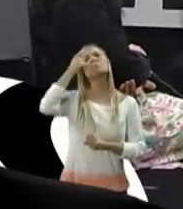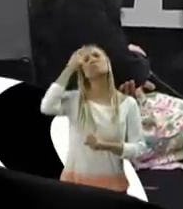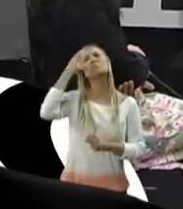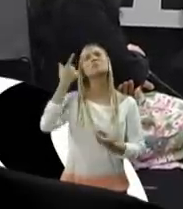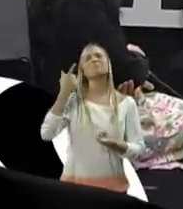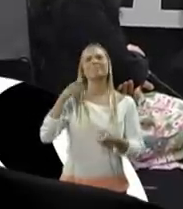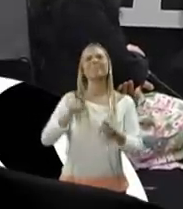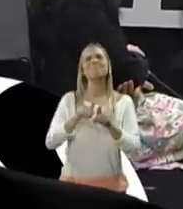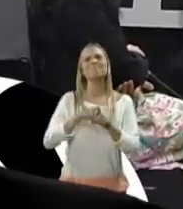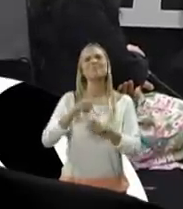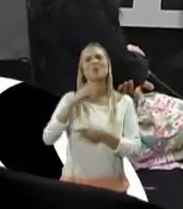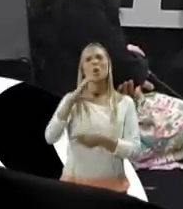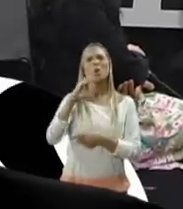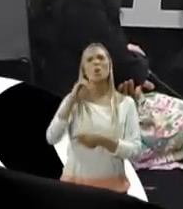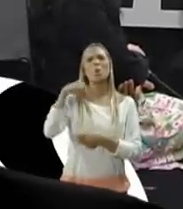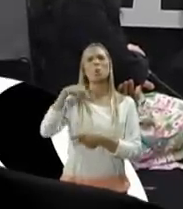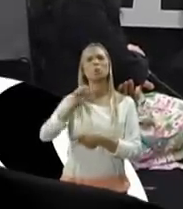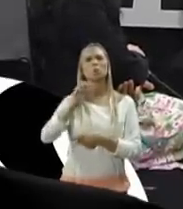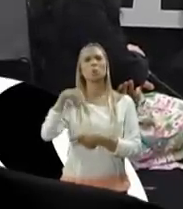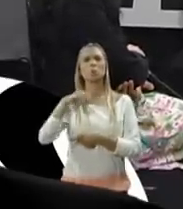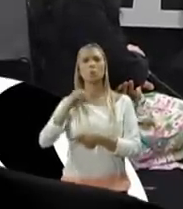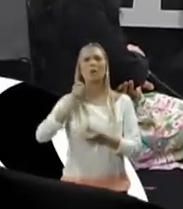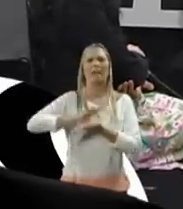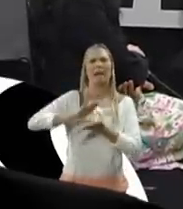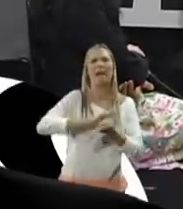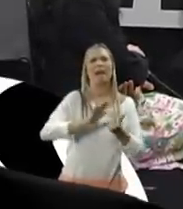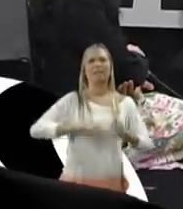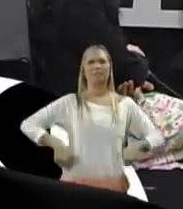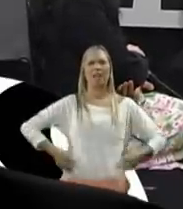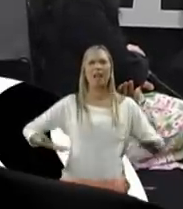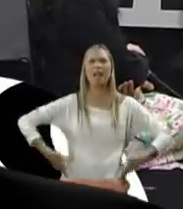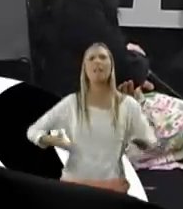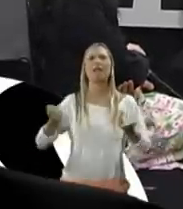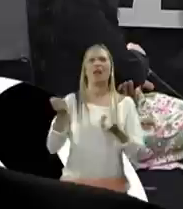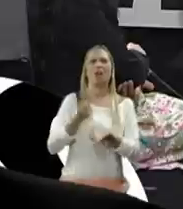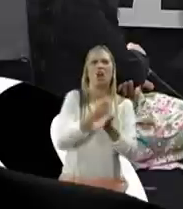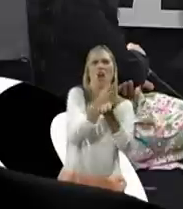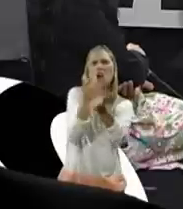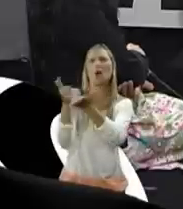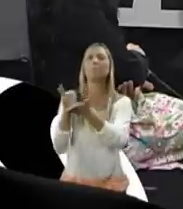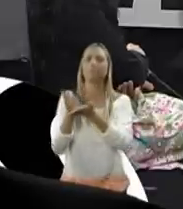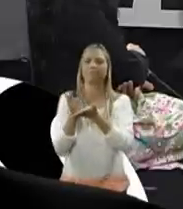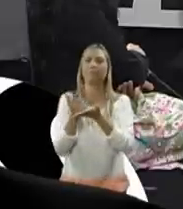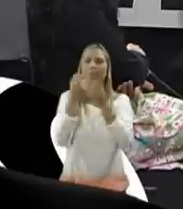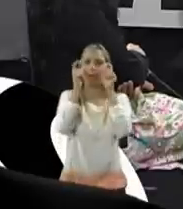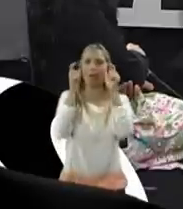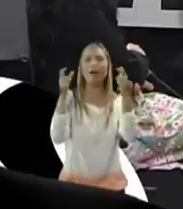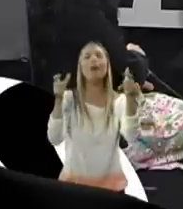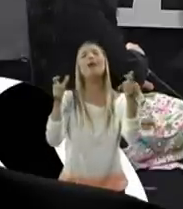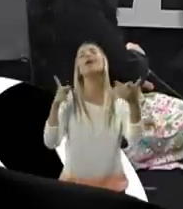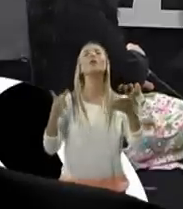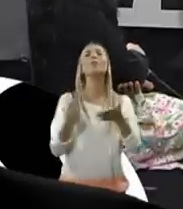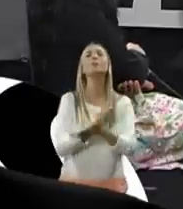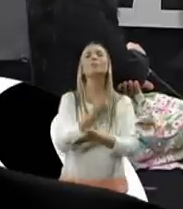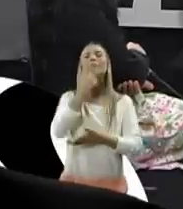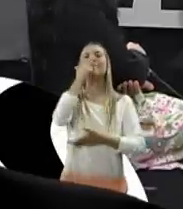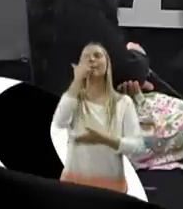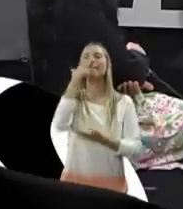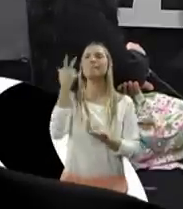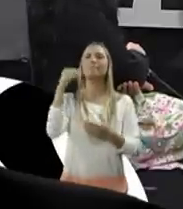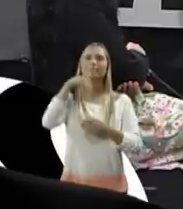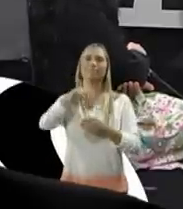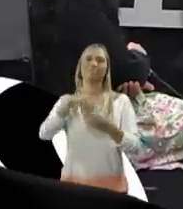do consumo em nosso interior, e junto com isso veio o processo, né, de constante urbanização, né, ao longo dessas